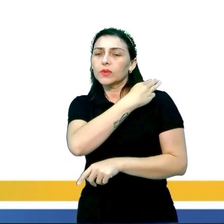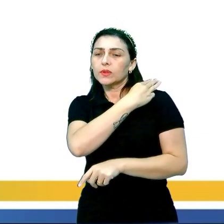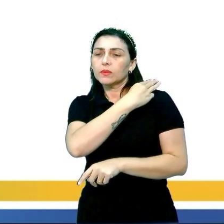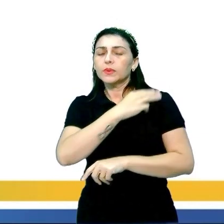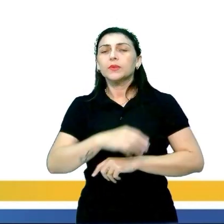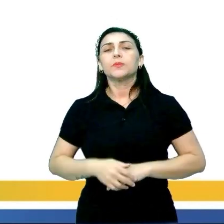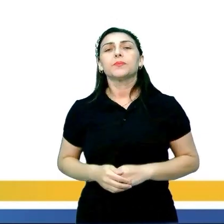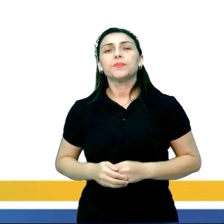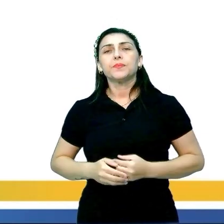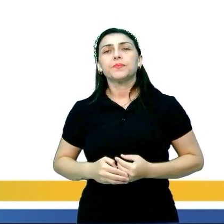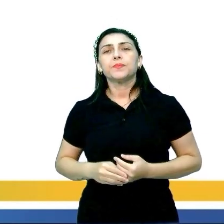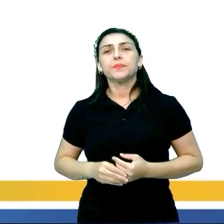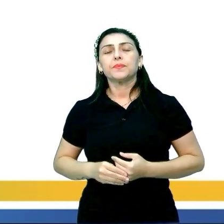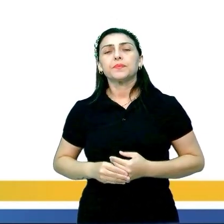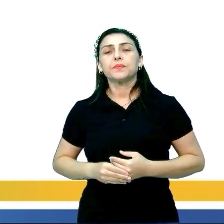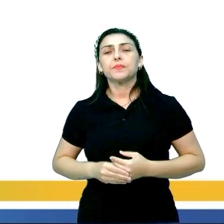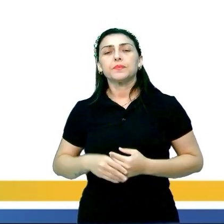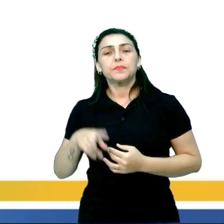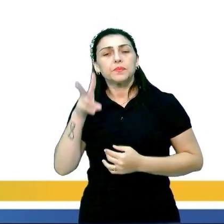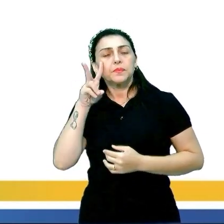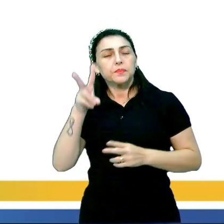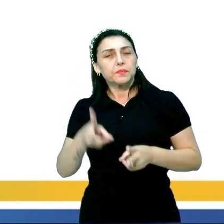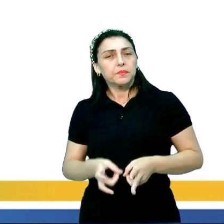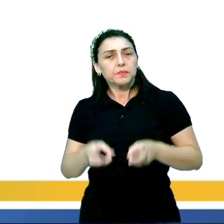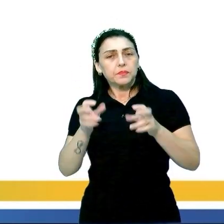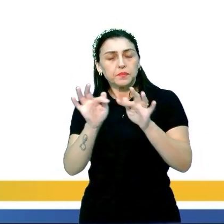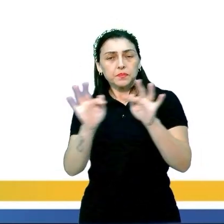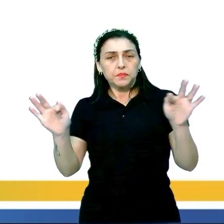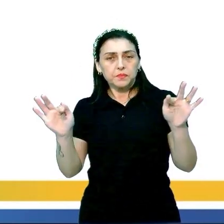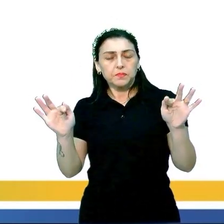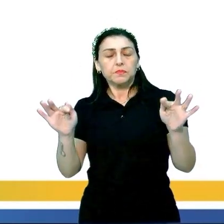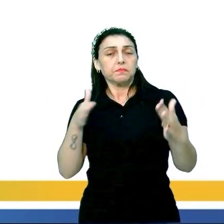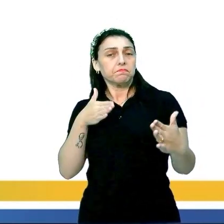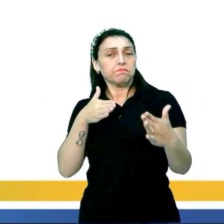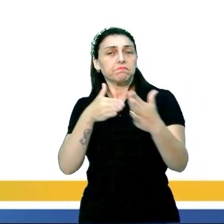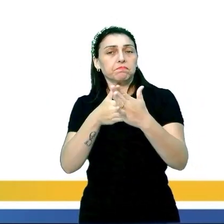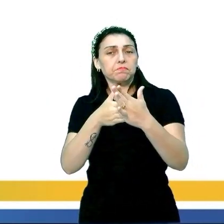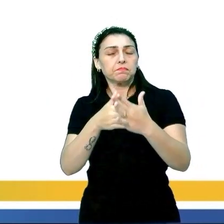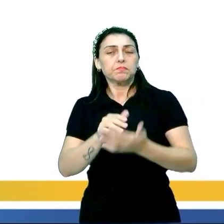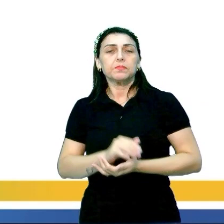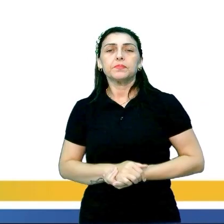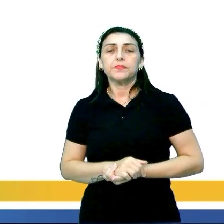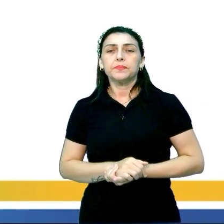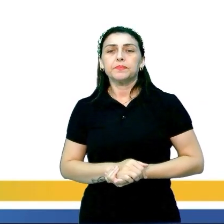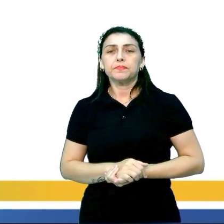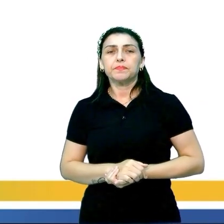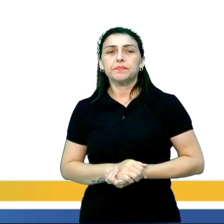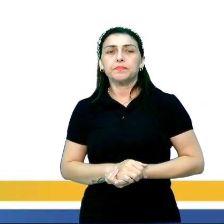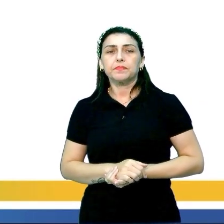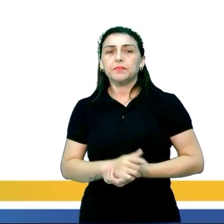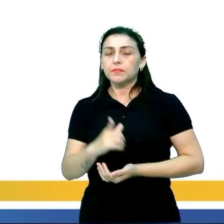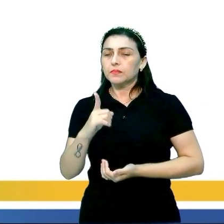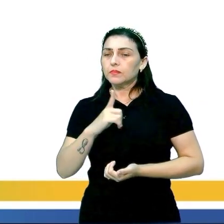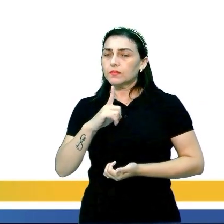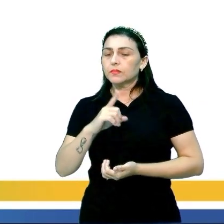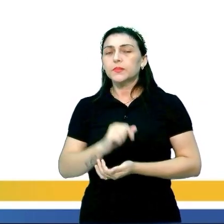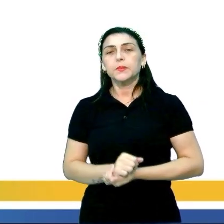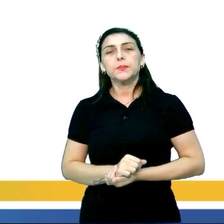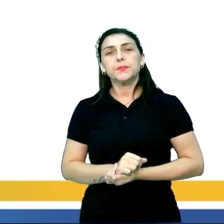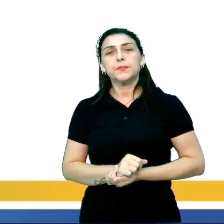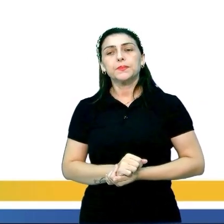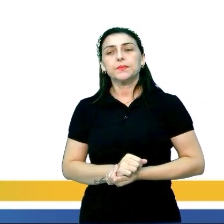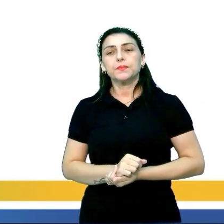tá? Então, observe aí, né? Uma frase de impacto, tá? E aí nós temos,